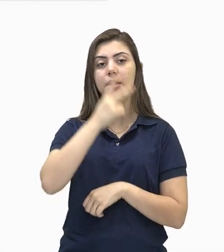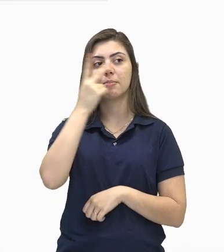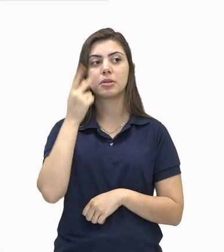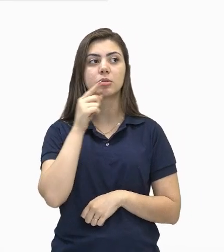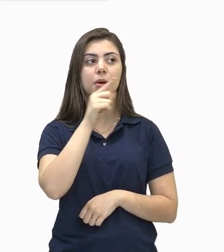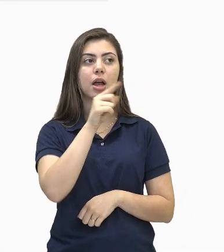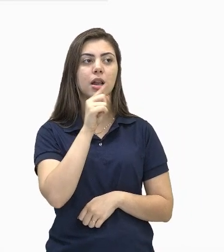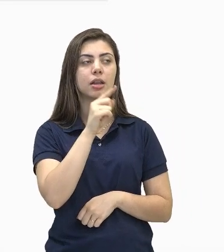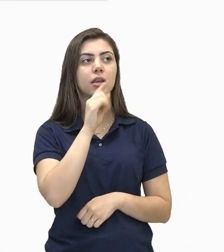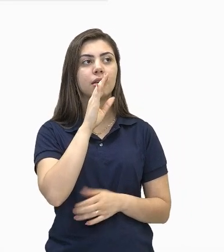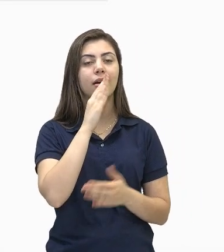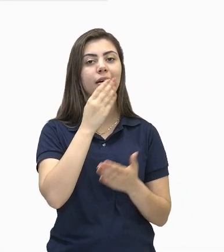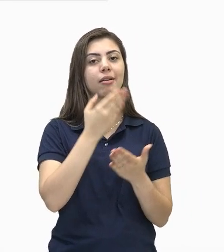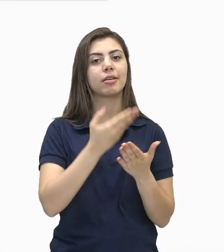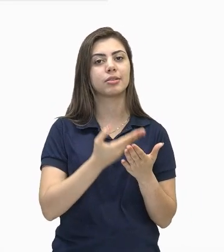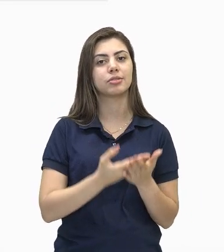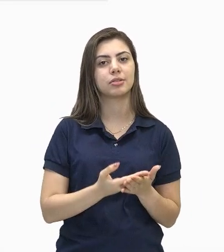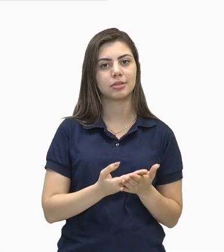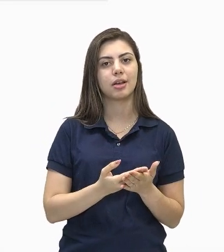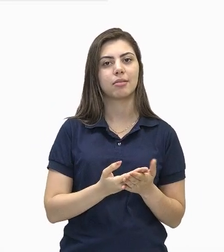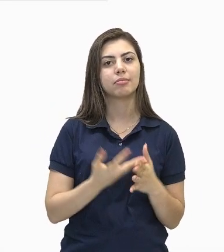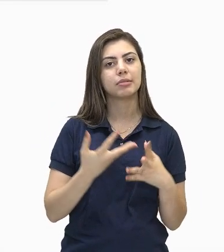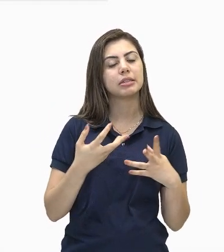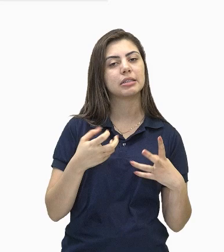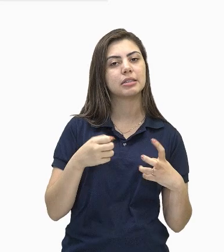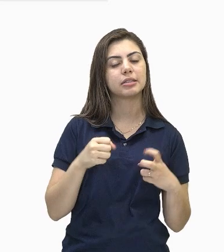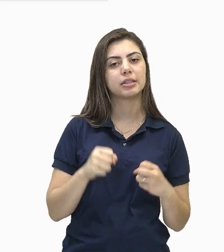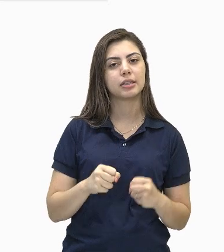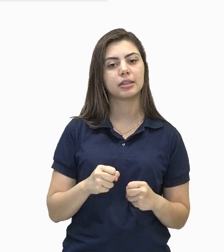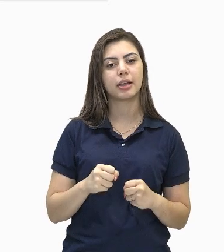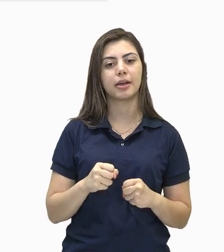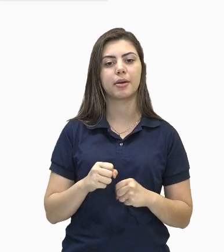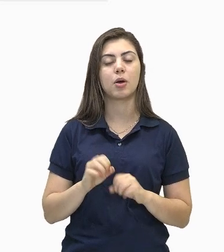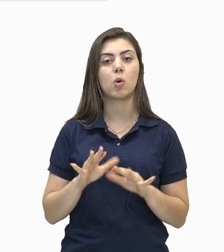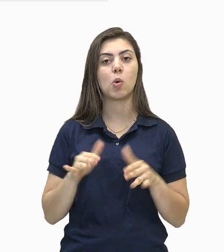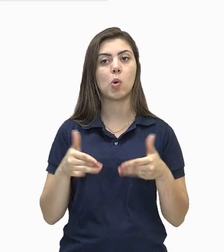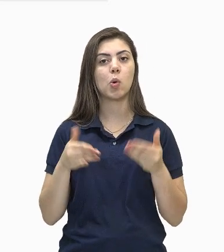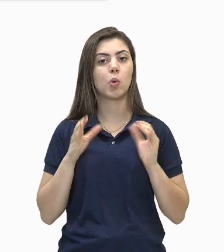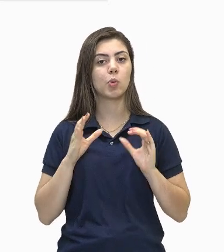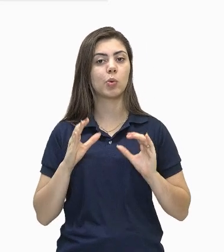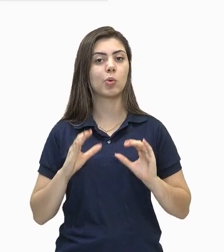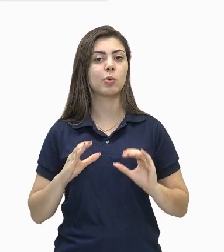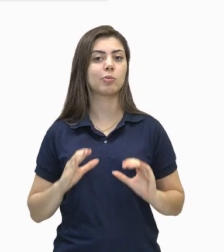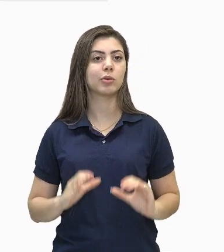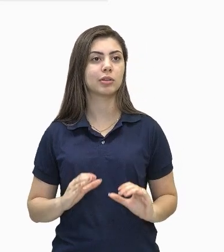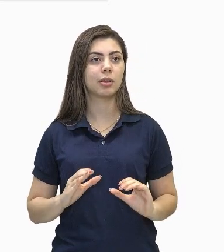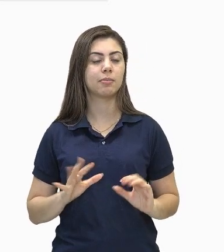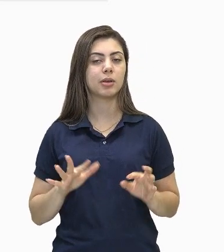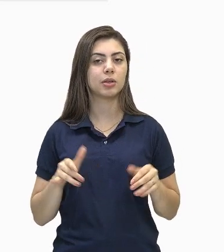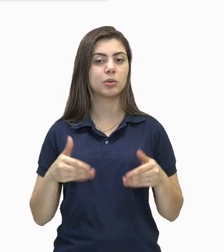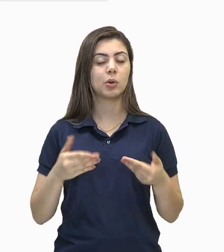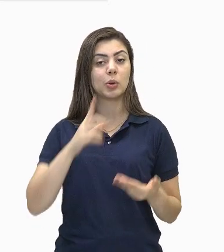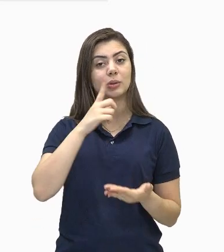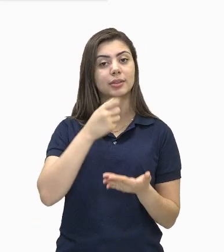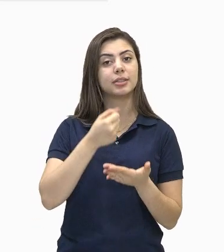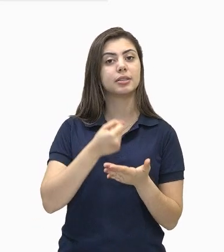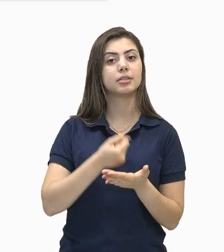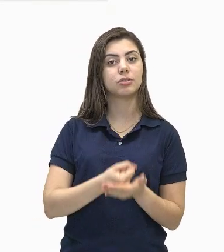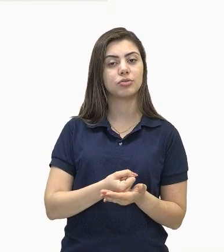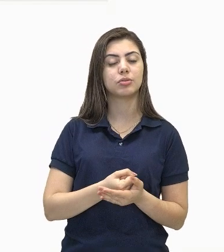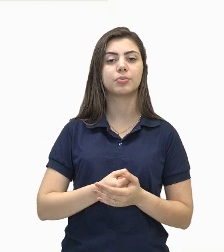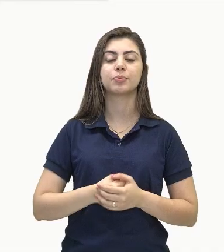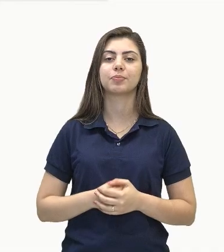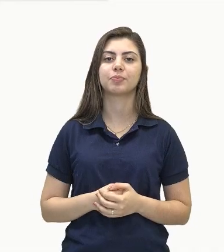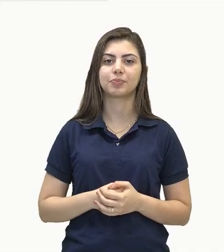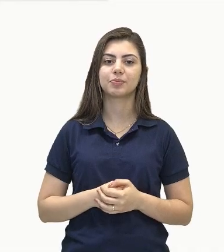ideia, a adotar um comportamento ou tomar uma decisão.